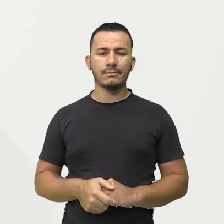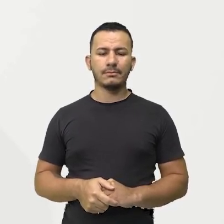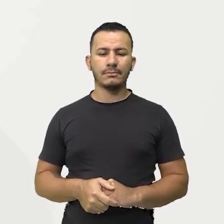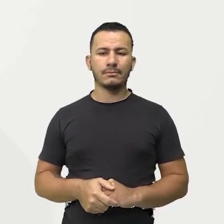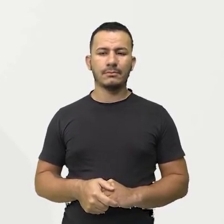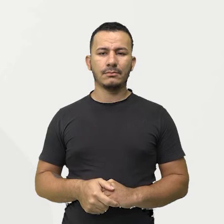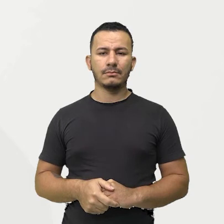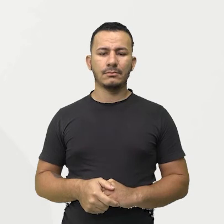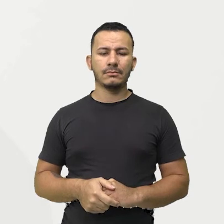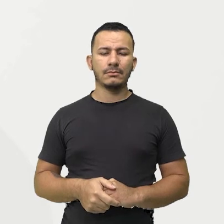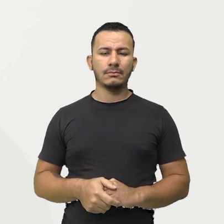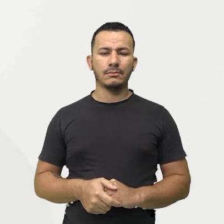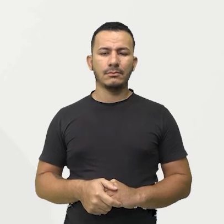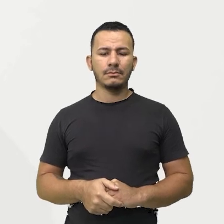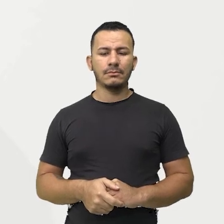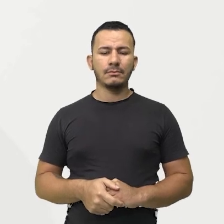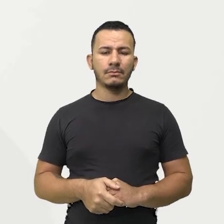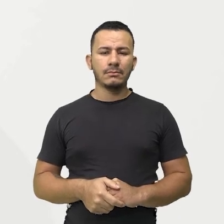Ajeitar aqui, vamos lá.